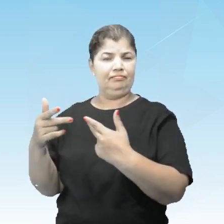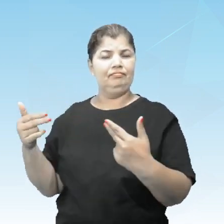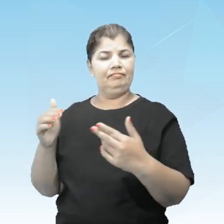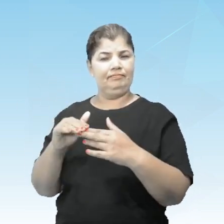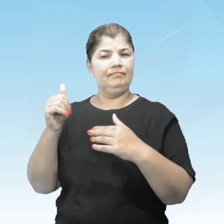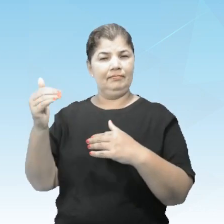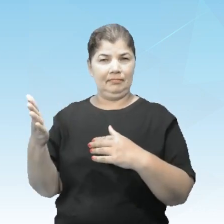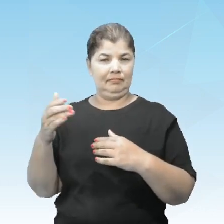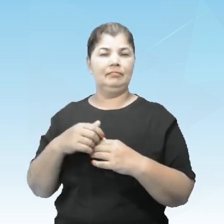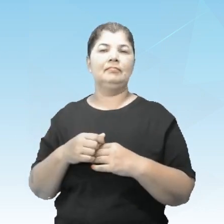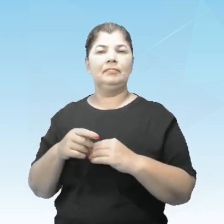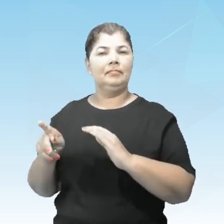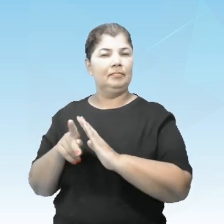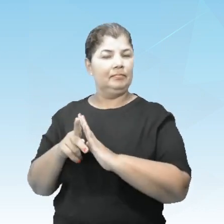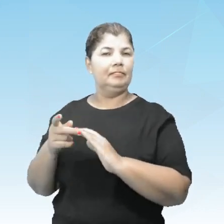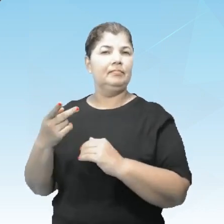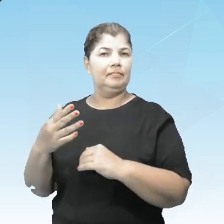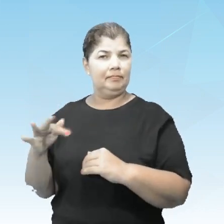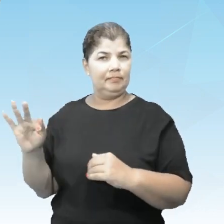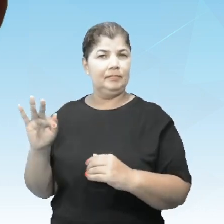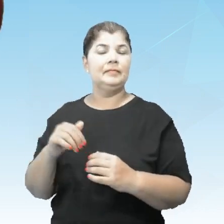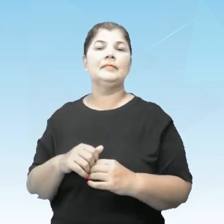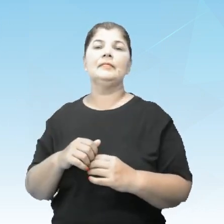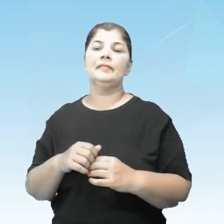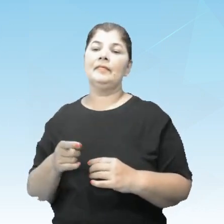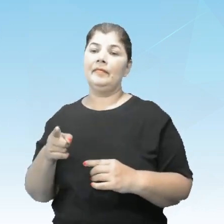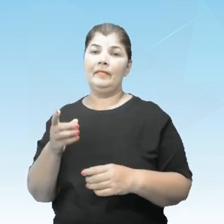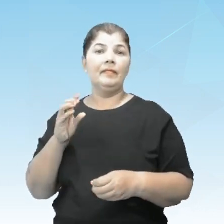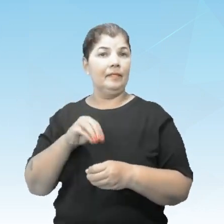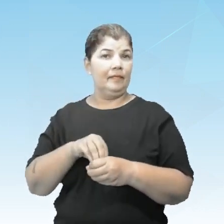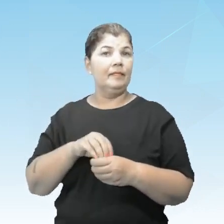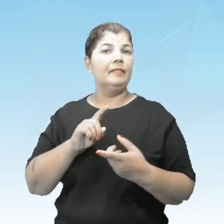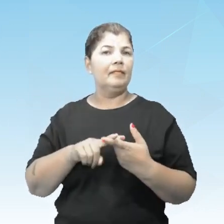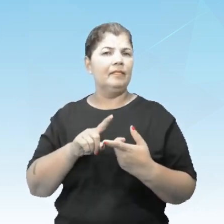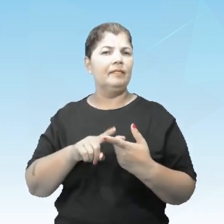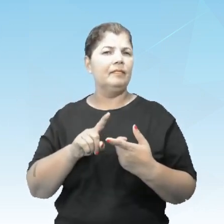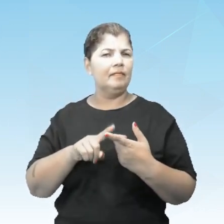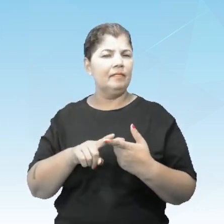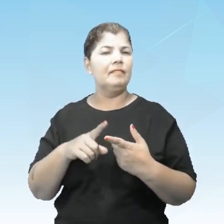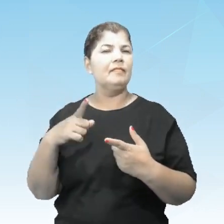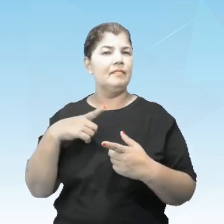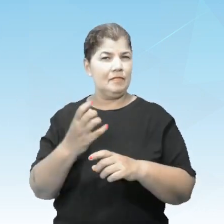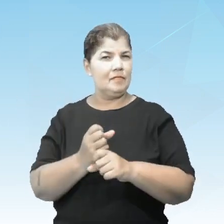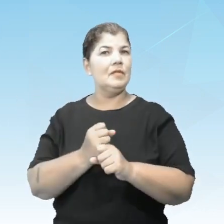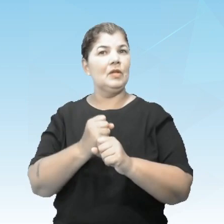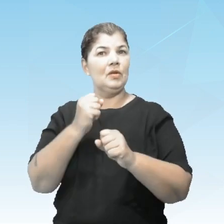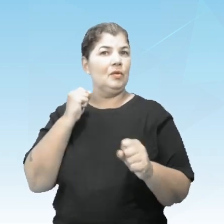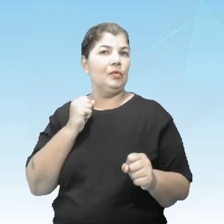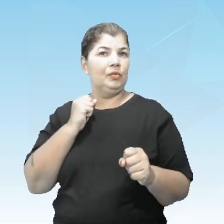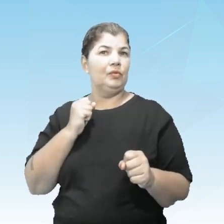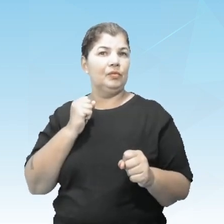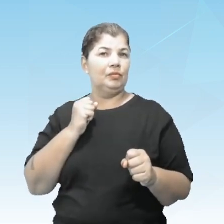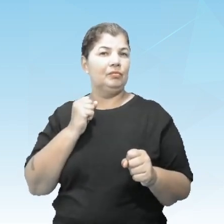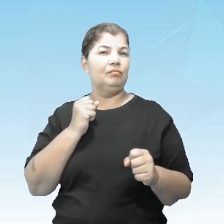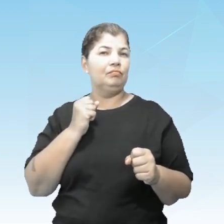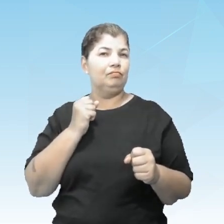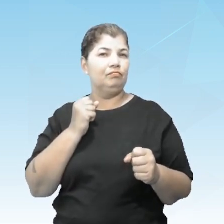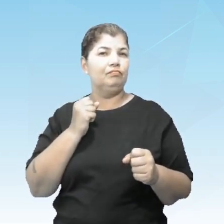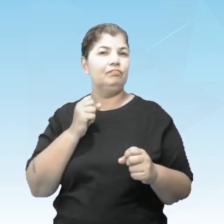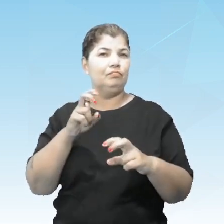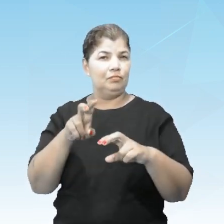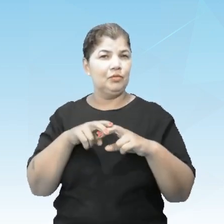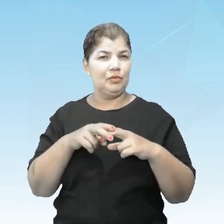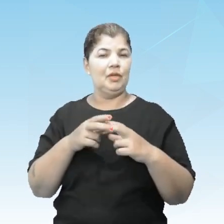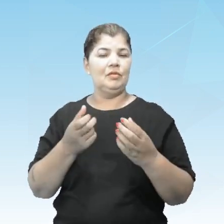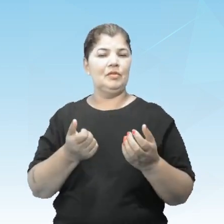incluindo, né, incluindo-se aí o lucrativo tráfico, né,